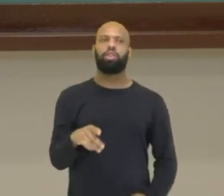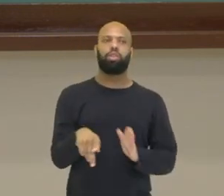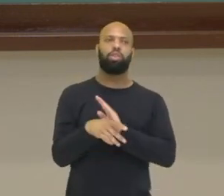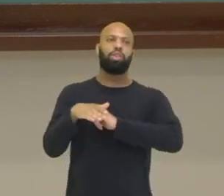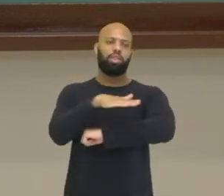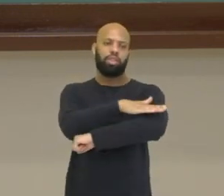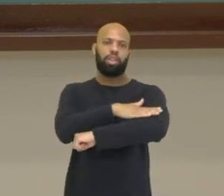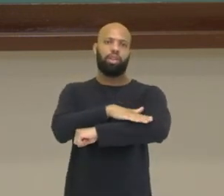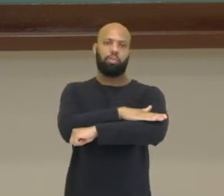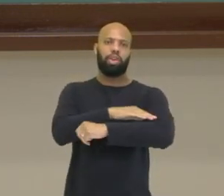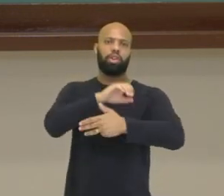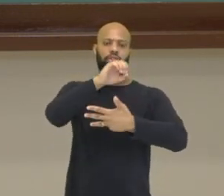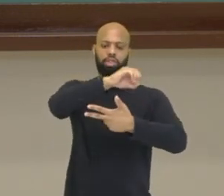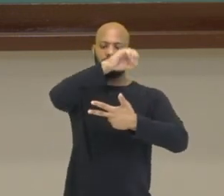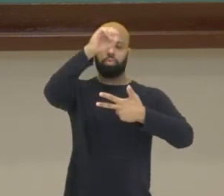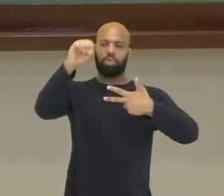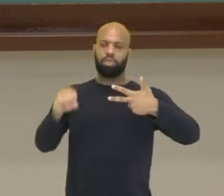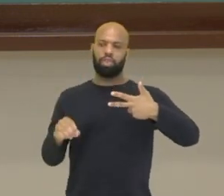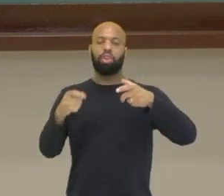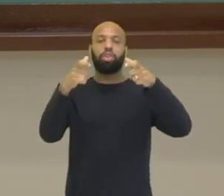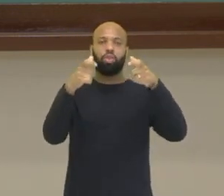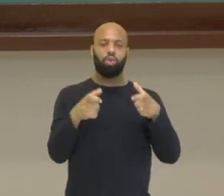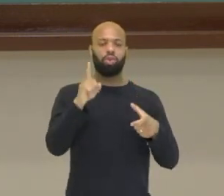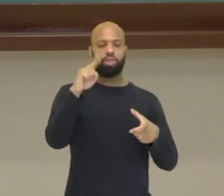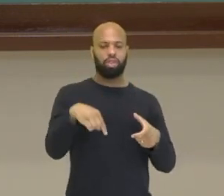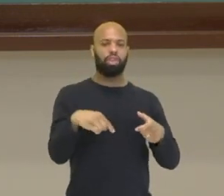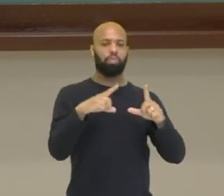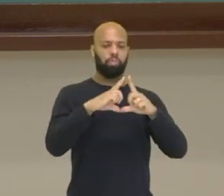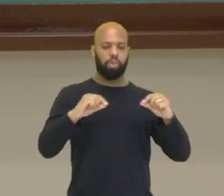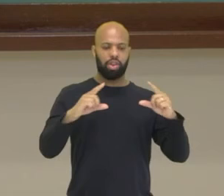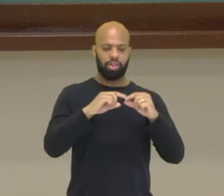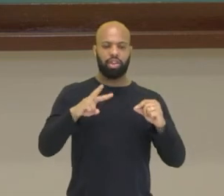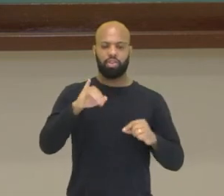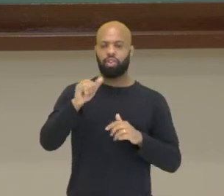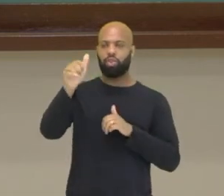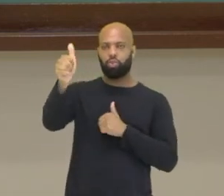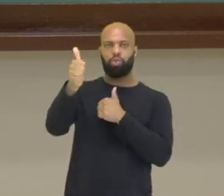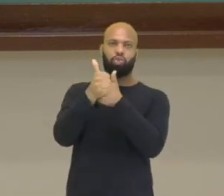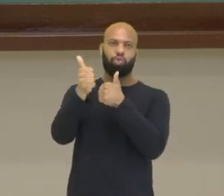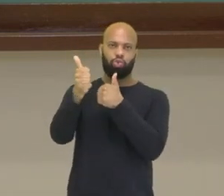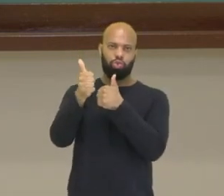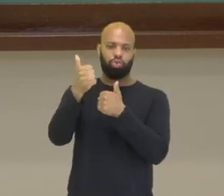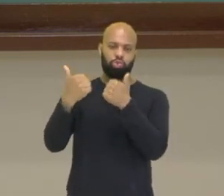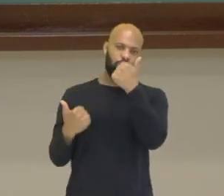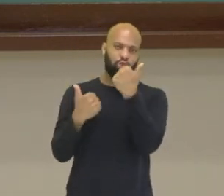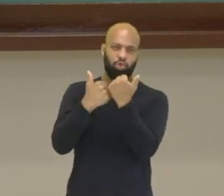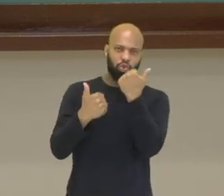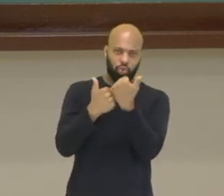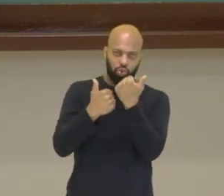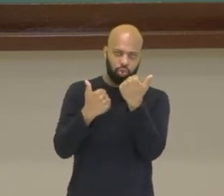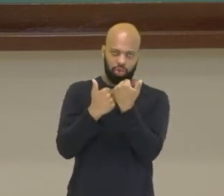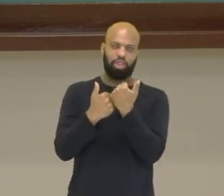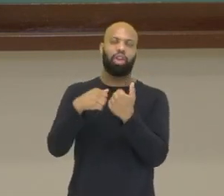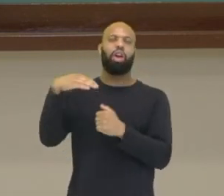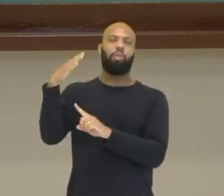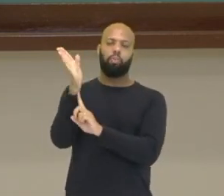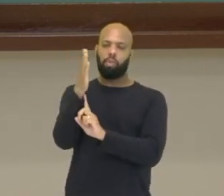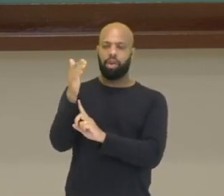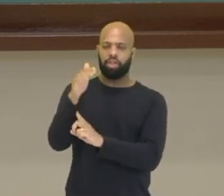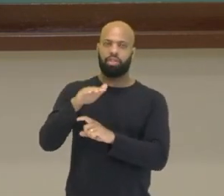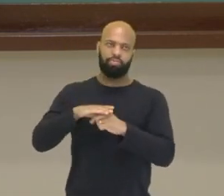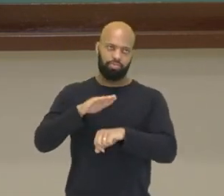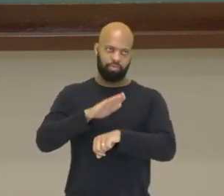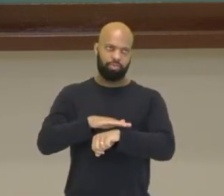Três Poderes, em Brasília, tá? Para substituir a bandeira que paira sobre a sede do governo brasileiro. A